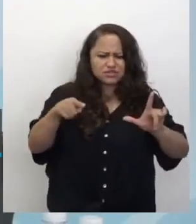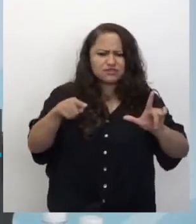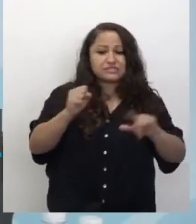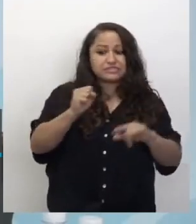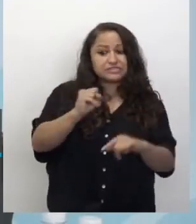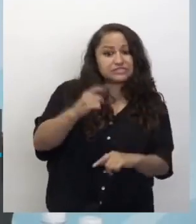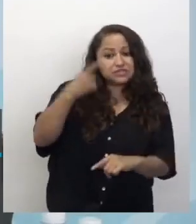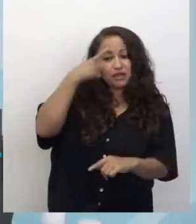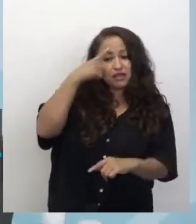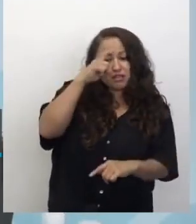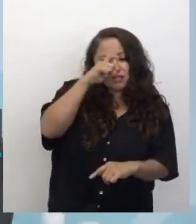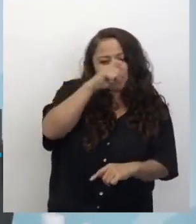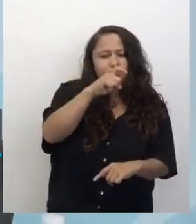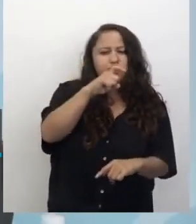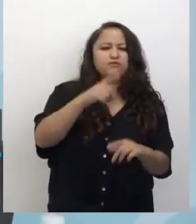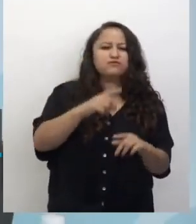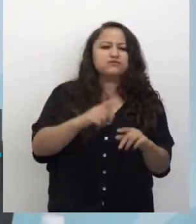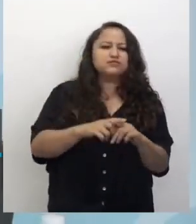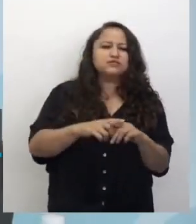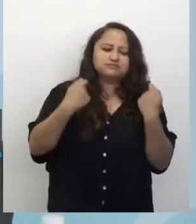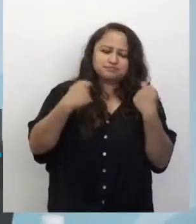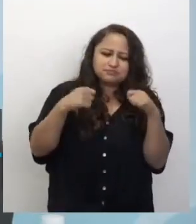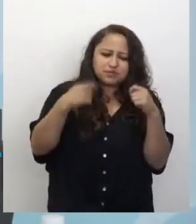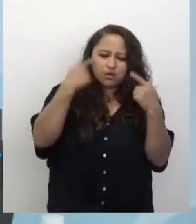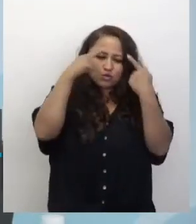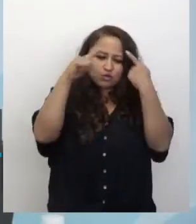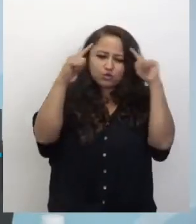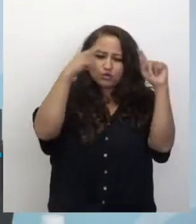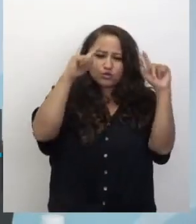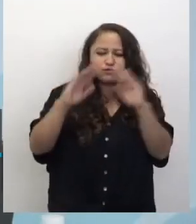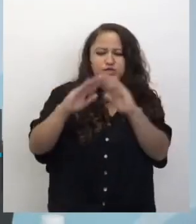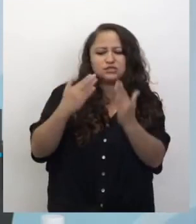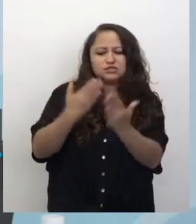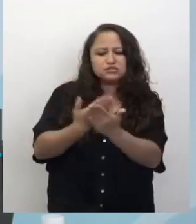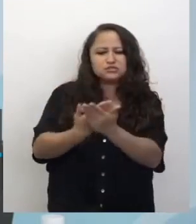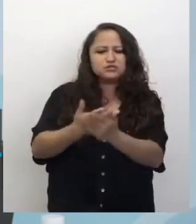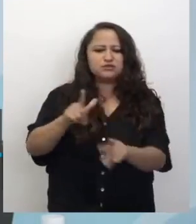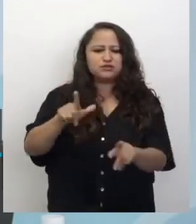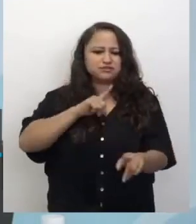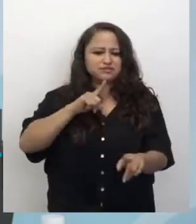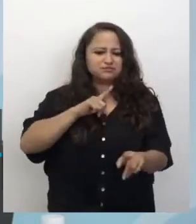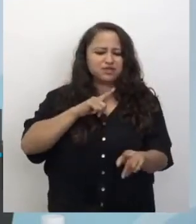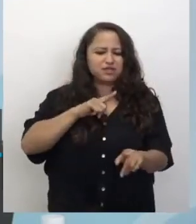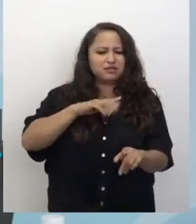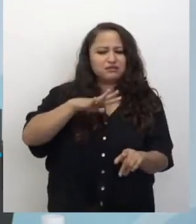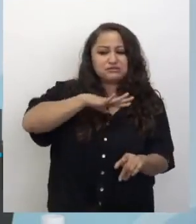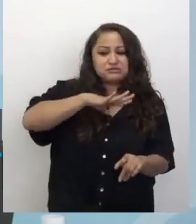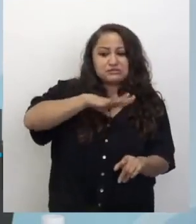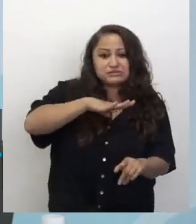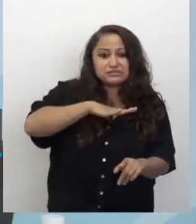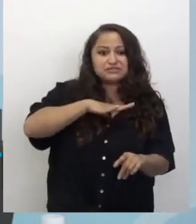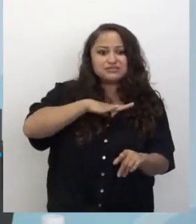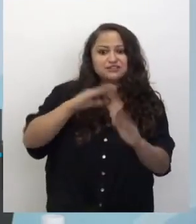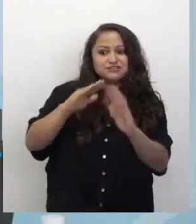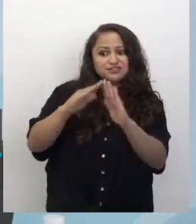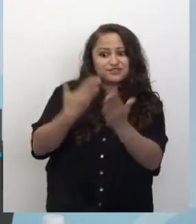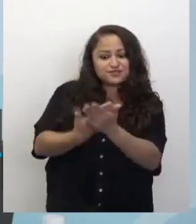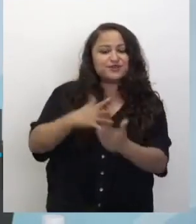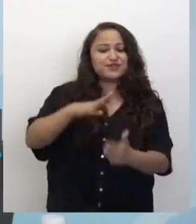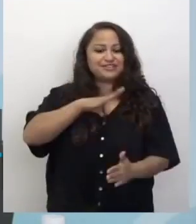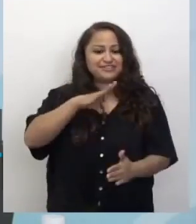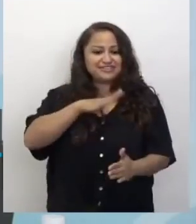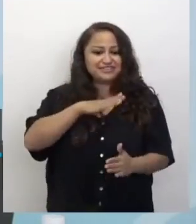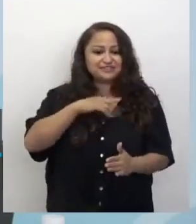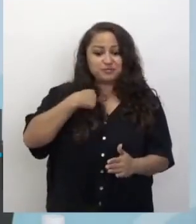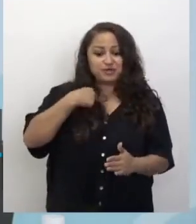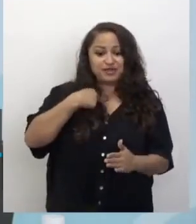dúvida, e você, professor, passa pra gente o nome do aluno, o nome da escola, a cidade. Eu gosto de falar cidade, então manda o nome da escola aí, da cidade, para eu falar,